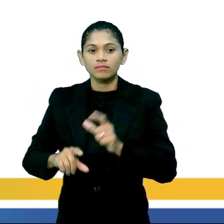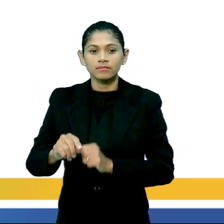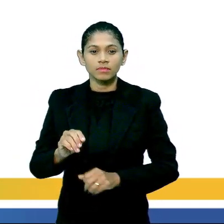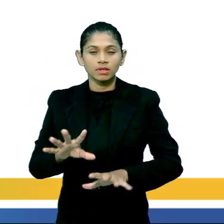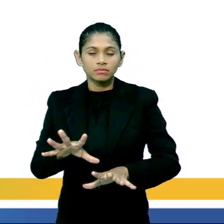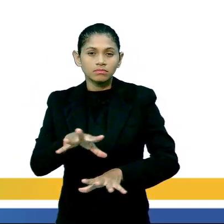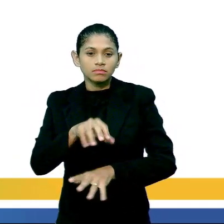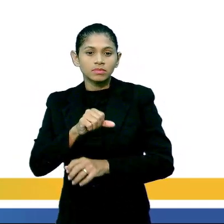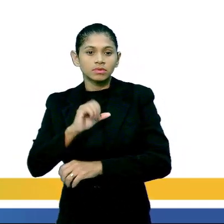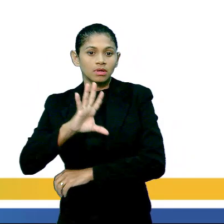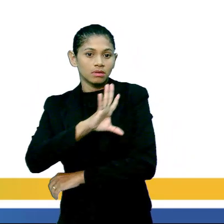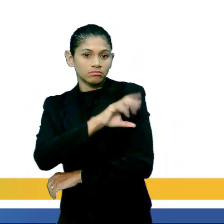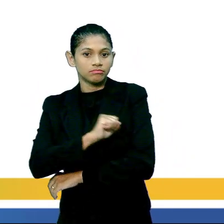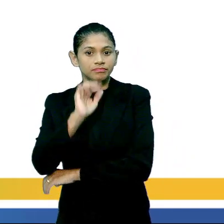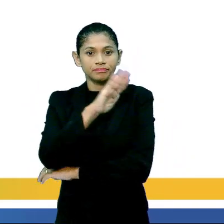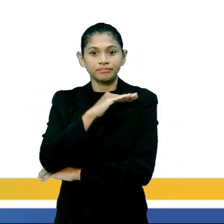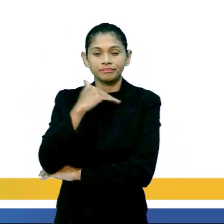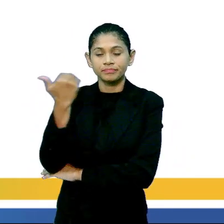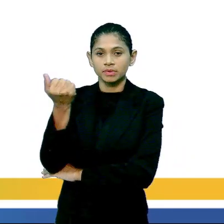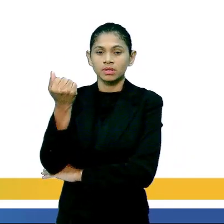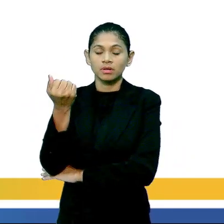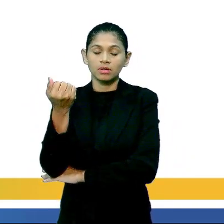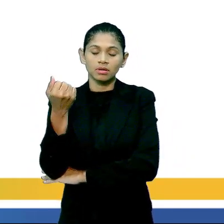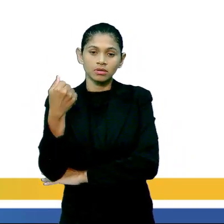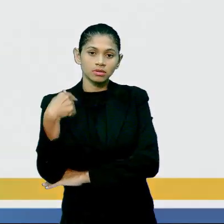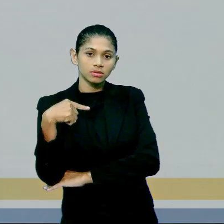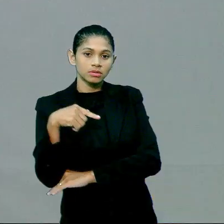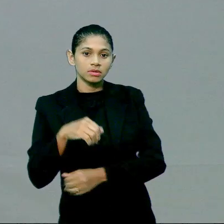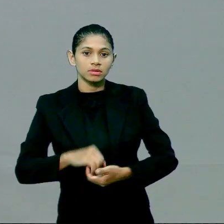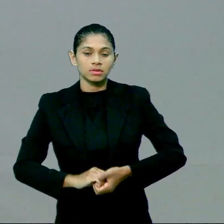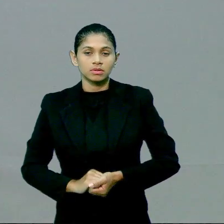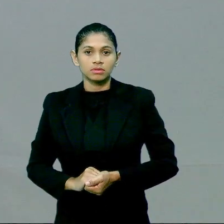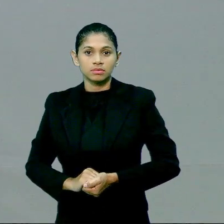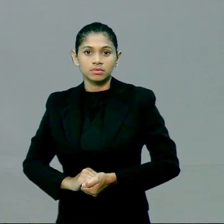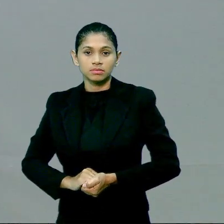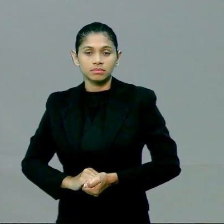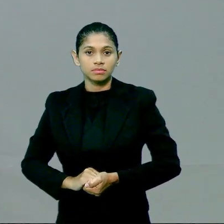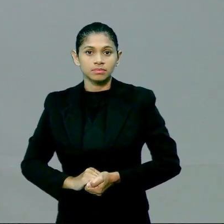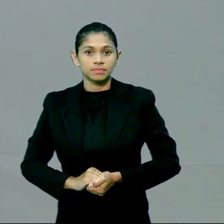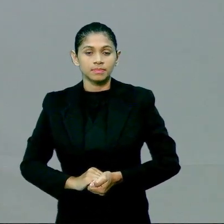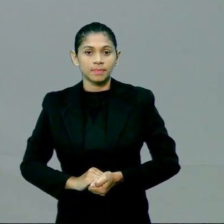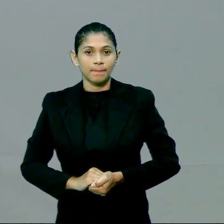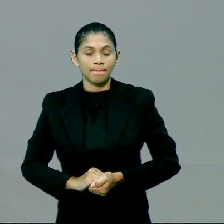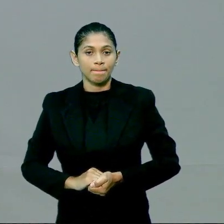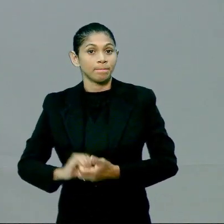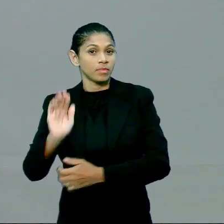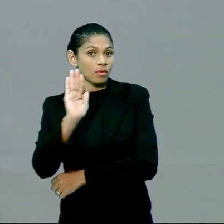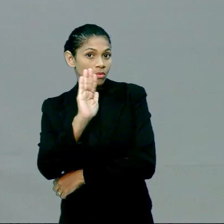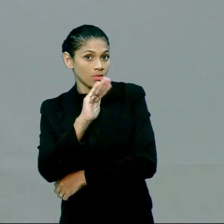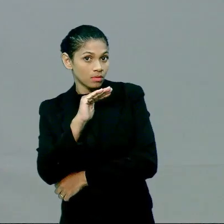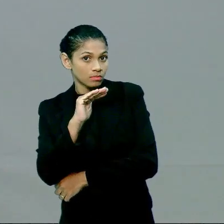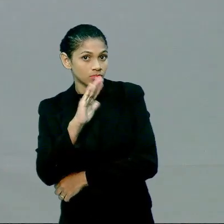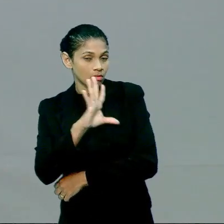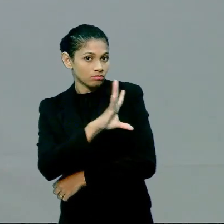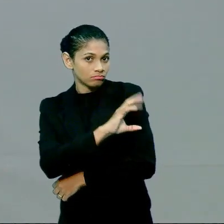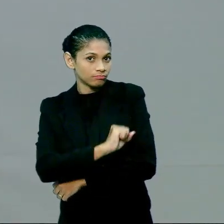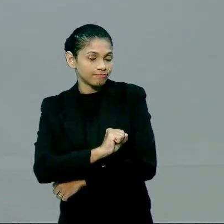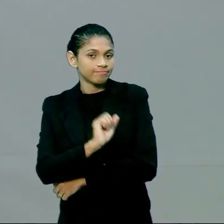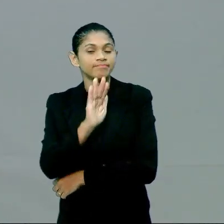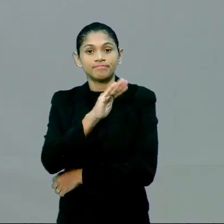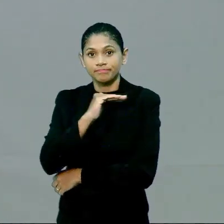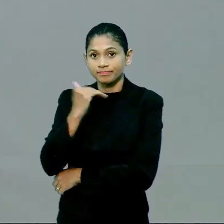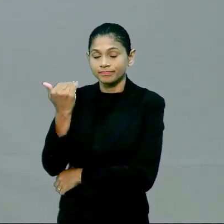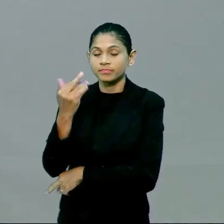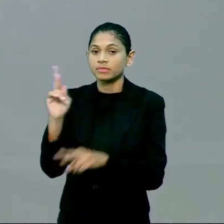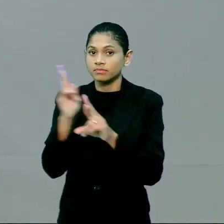morte, sensualismo, erotismo. Essa aspiração do amor e morte é onde a gente tem o erro aí, na verdade. Porque isso aí